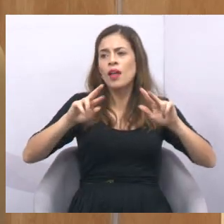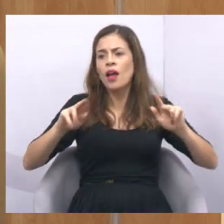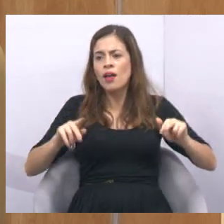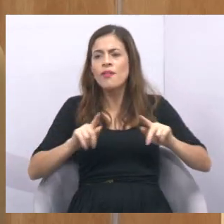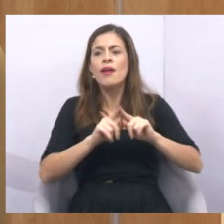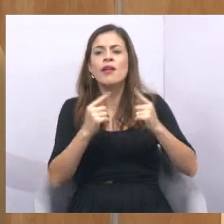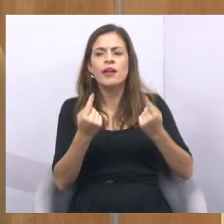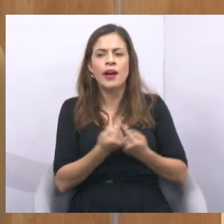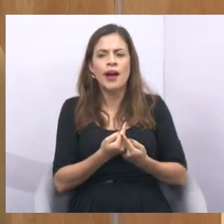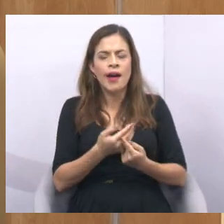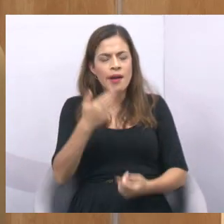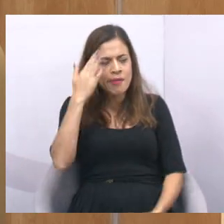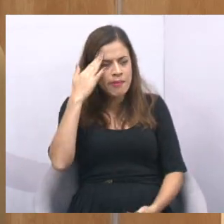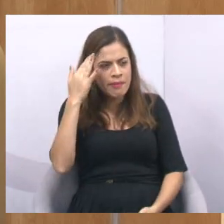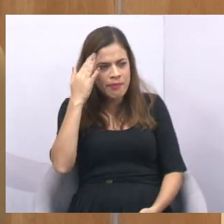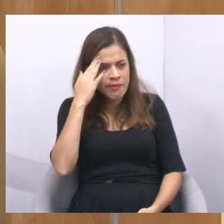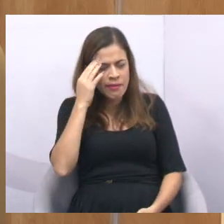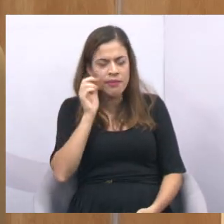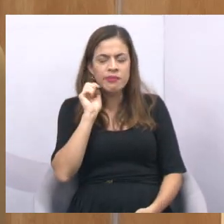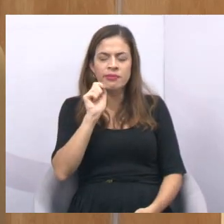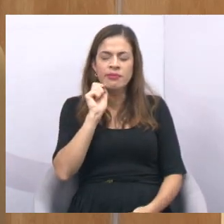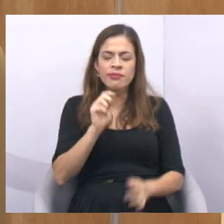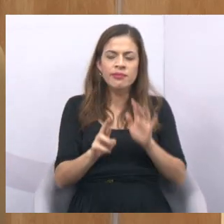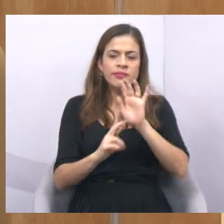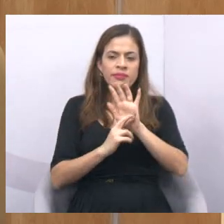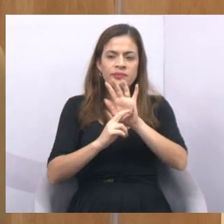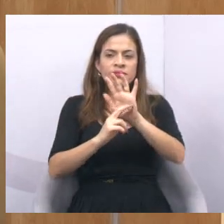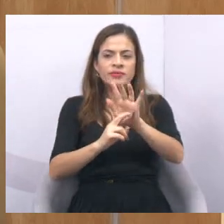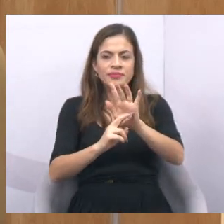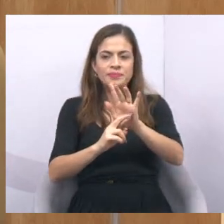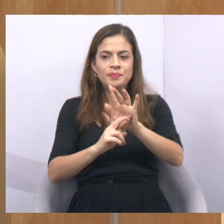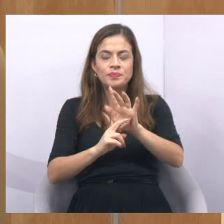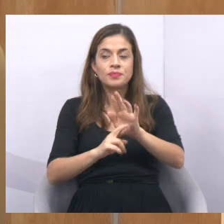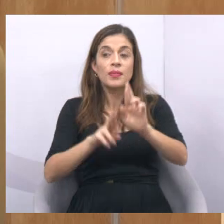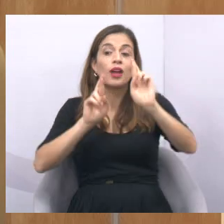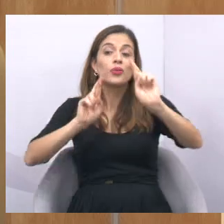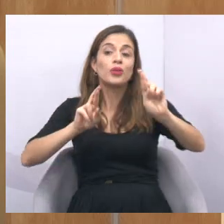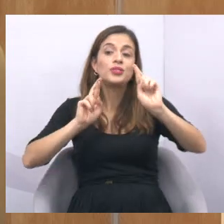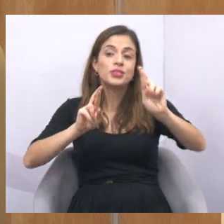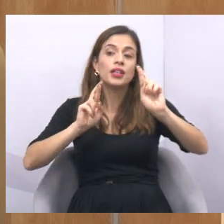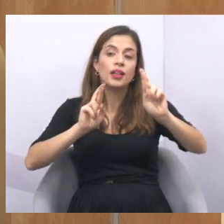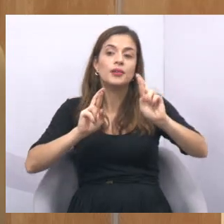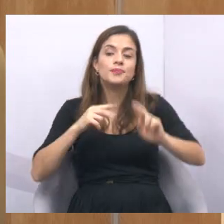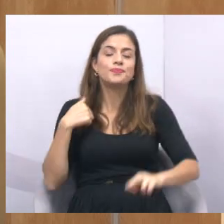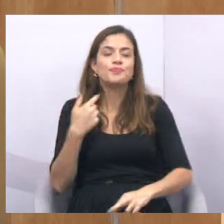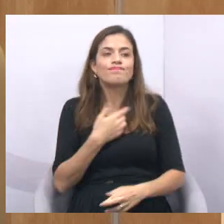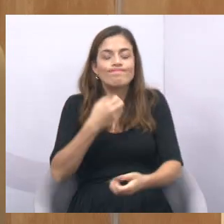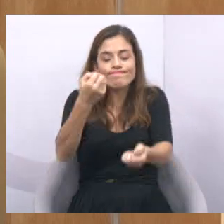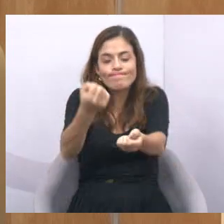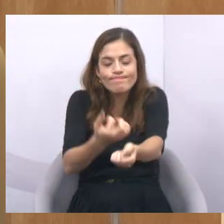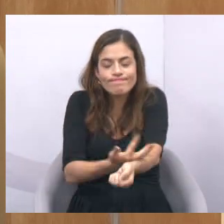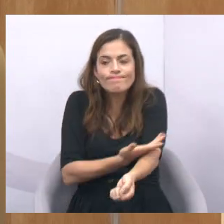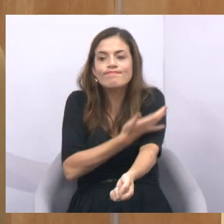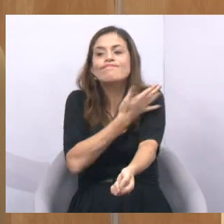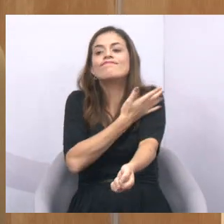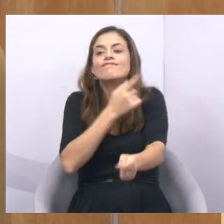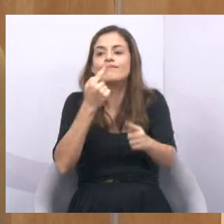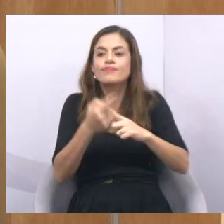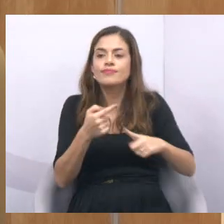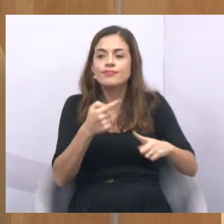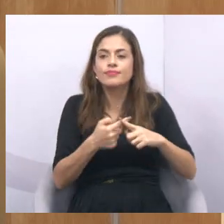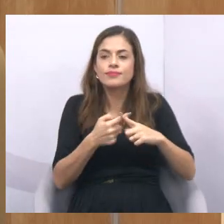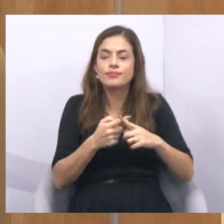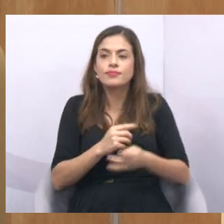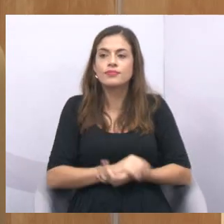que representa uma torcida. E nos emocionava muito também, porque ela